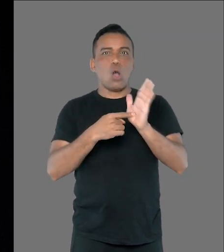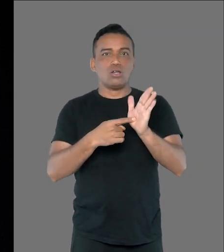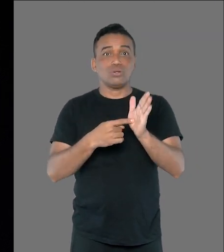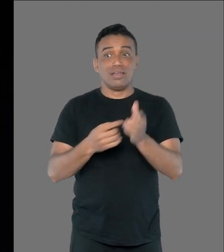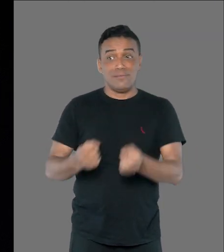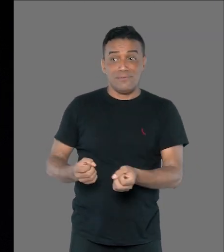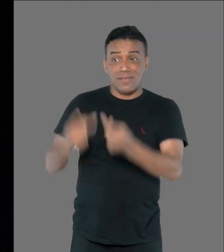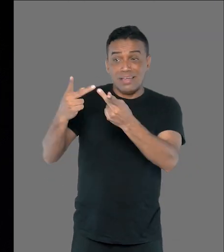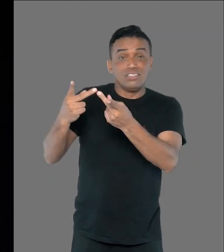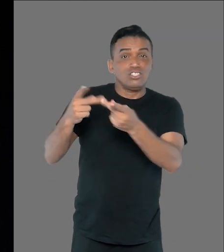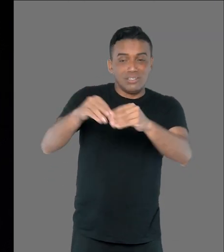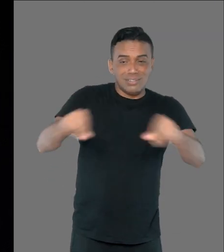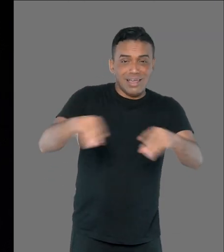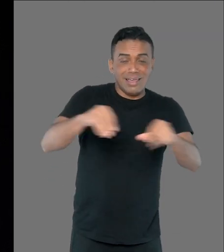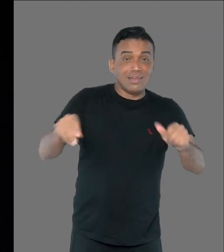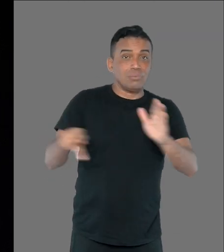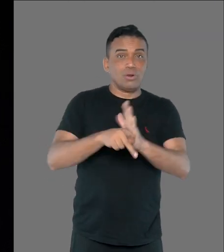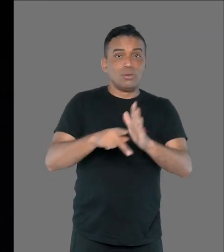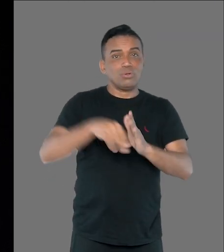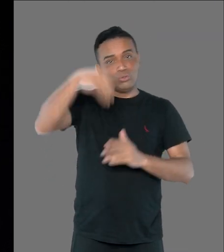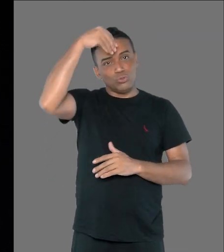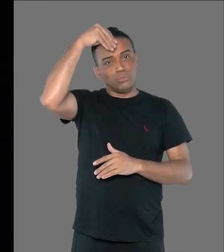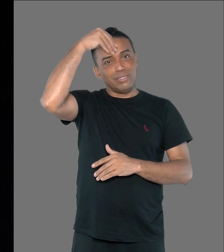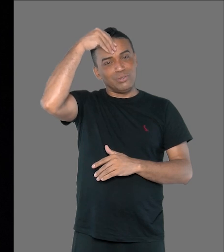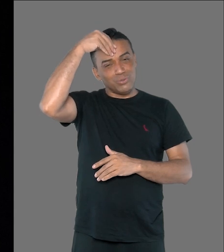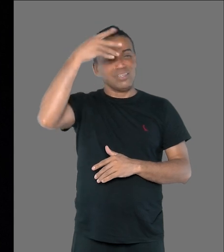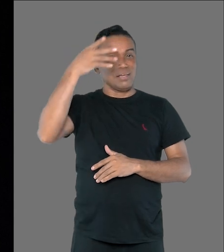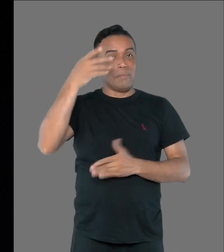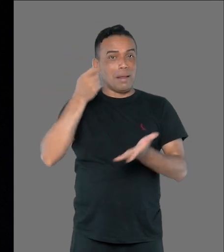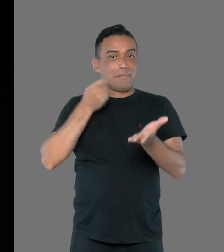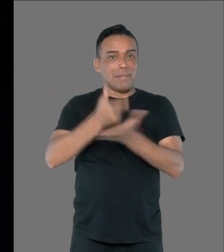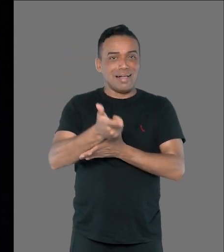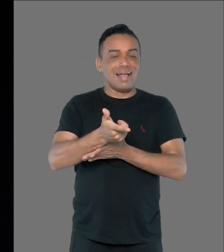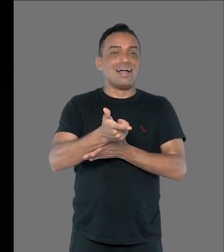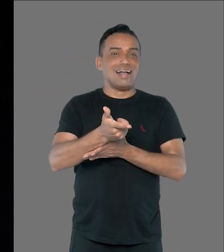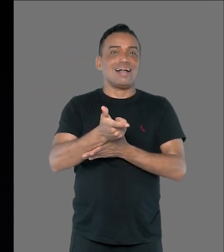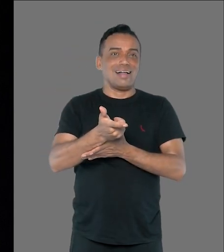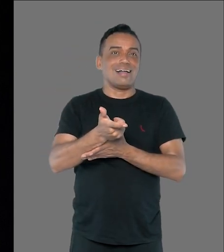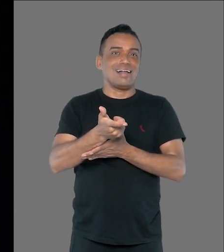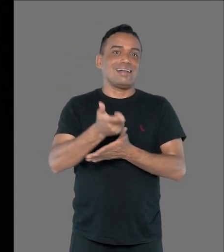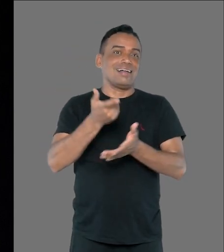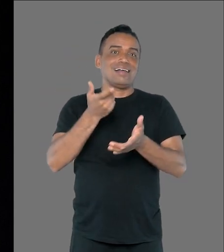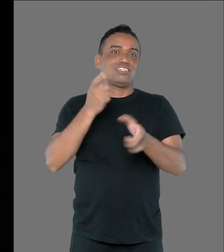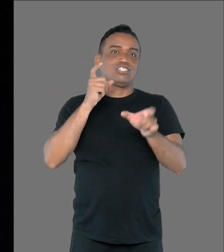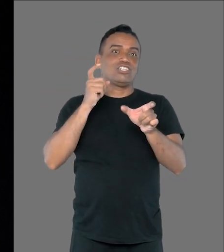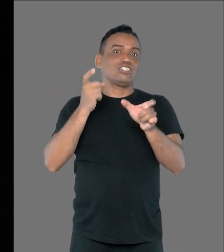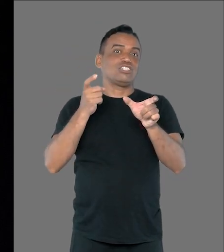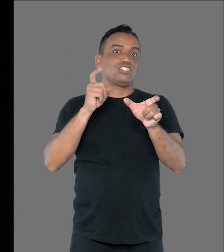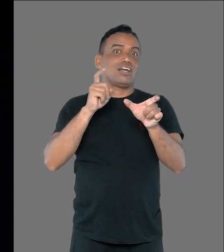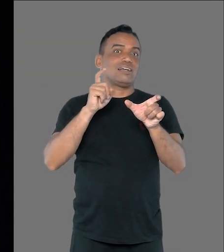vendem os terrenos dos sobrinhos Saxe-Coburgo para pagar as próprias dívidas, o que faz o Rui Barbosa, que era